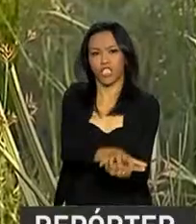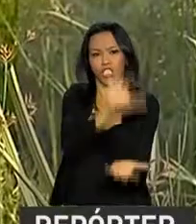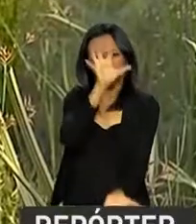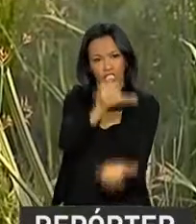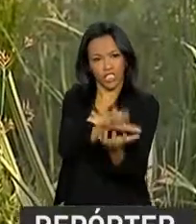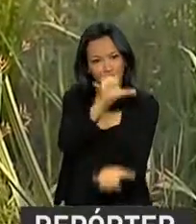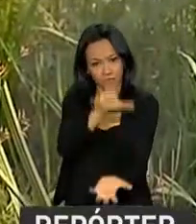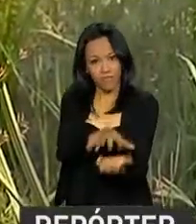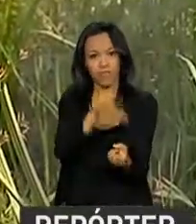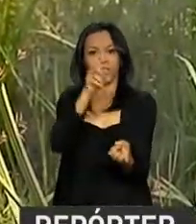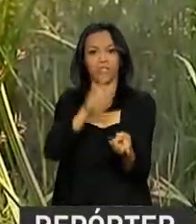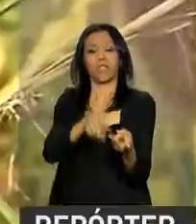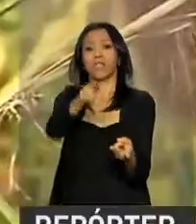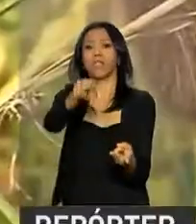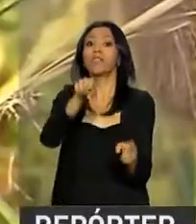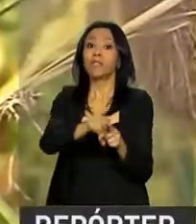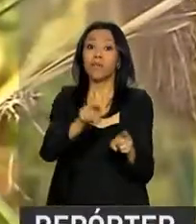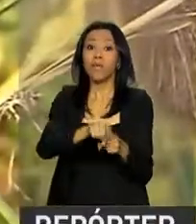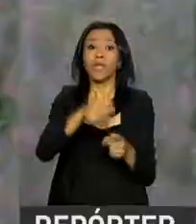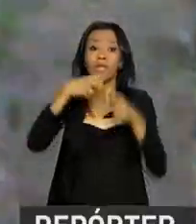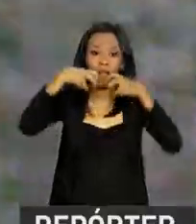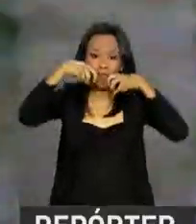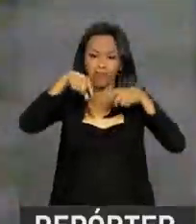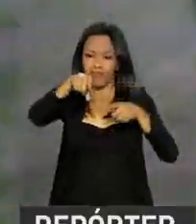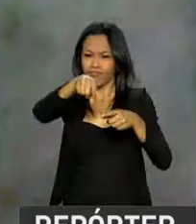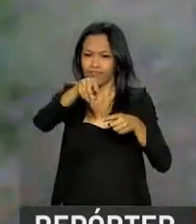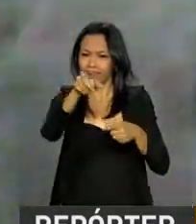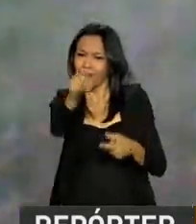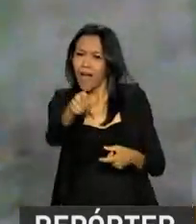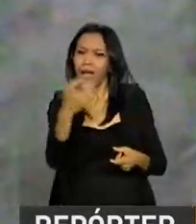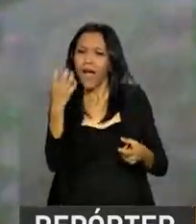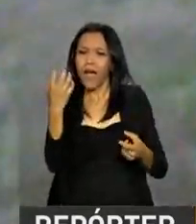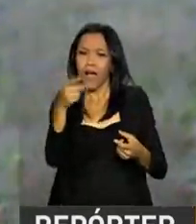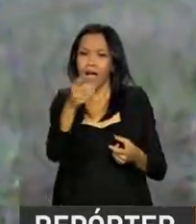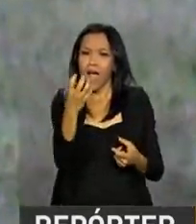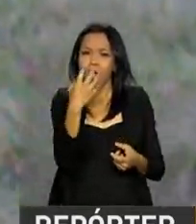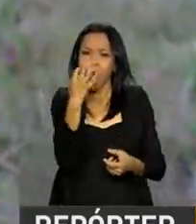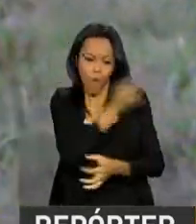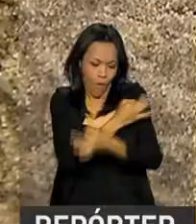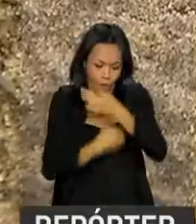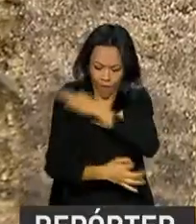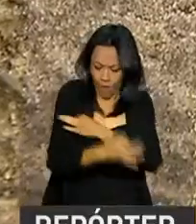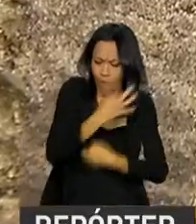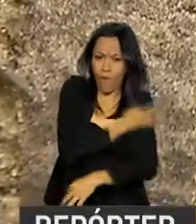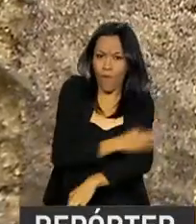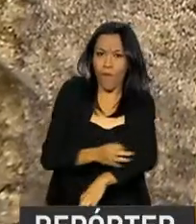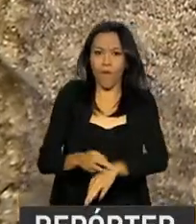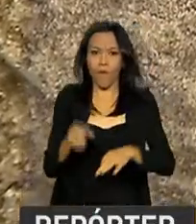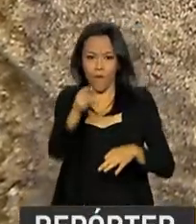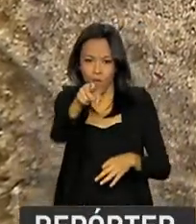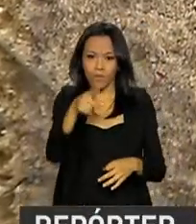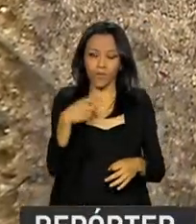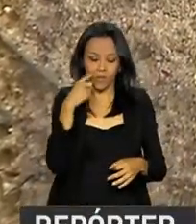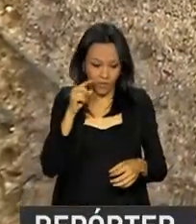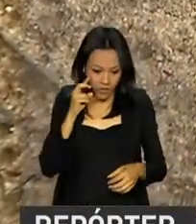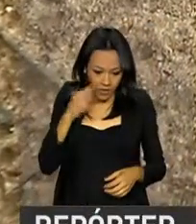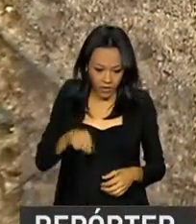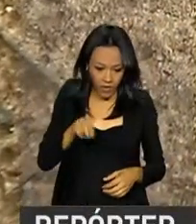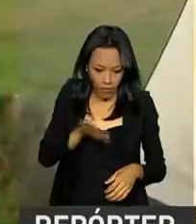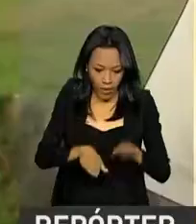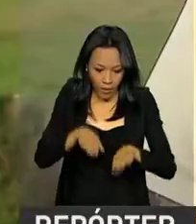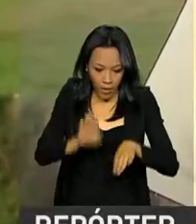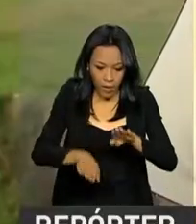pelo menos 120 mamíferos destaque para a onça pintada que impressiona nem que seja só pelo rastro que